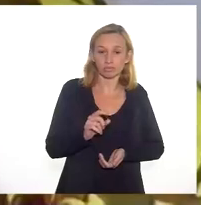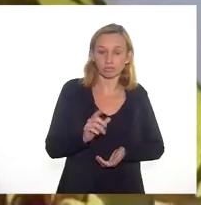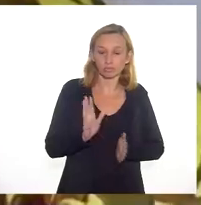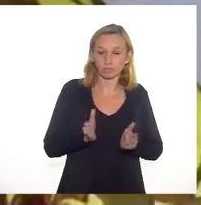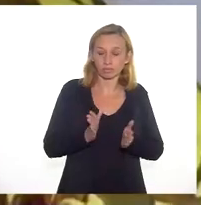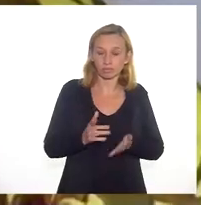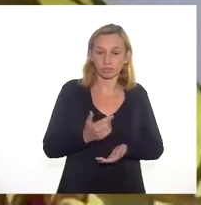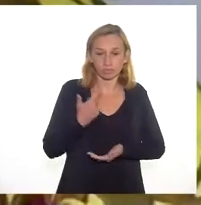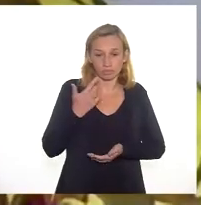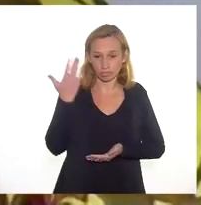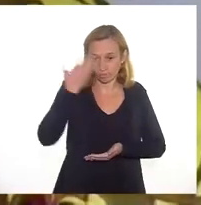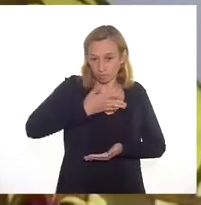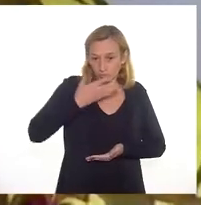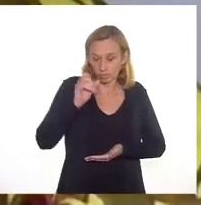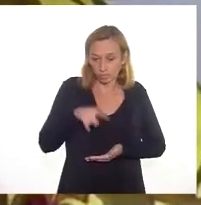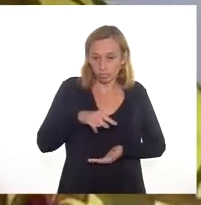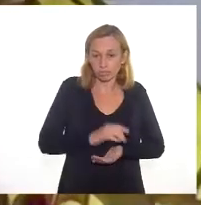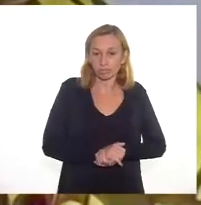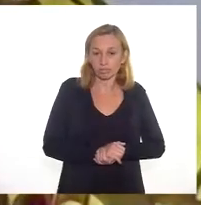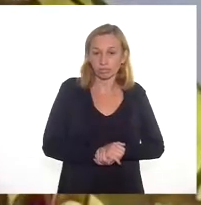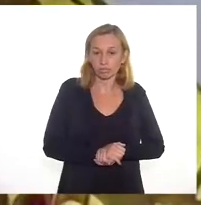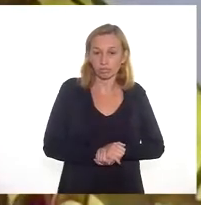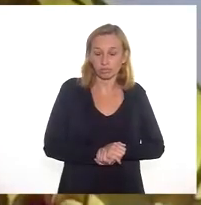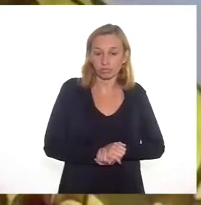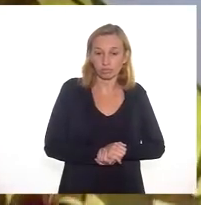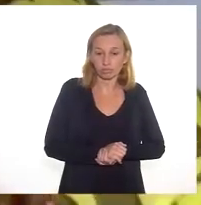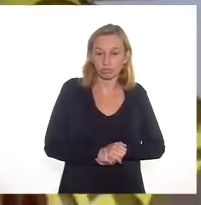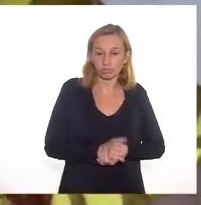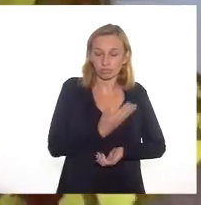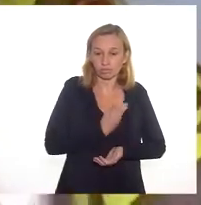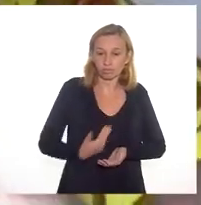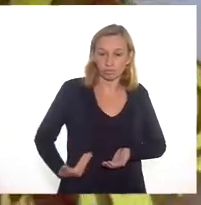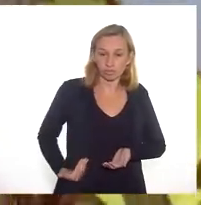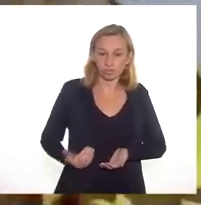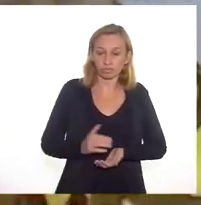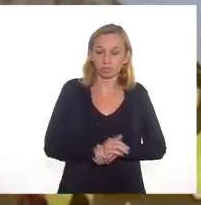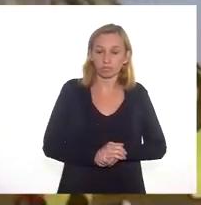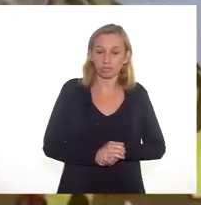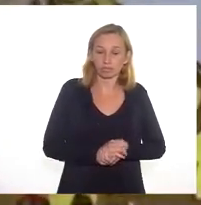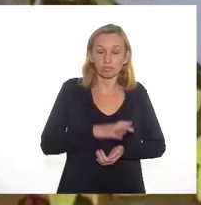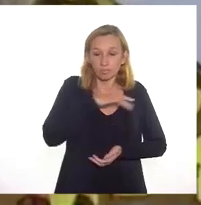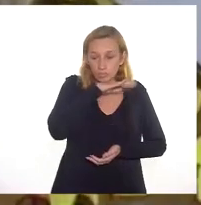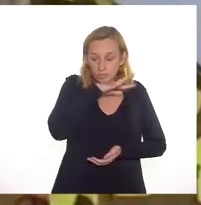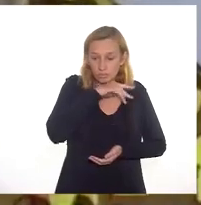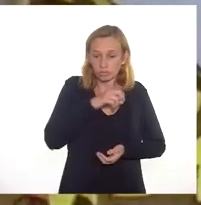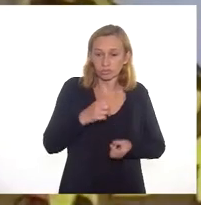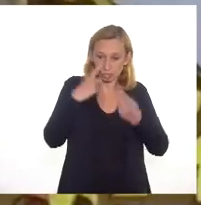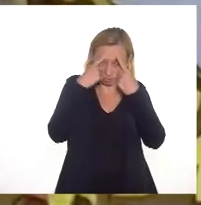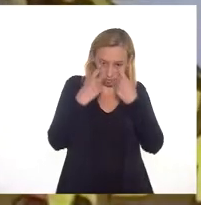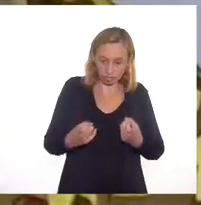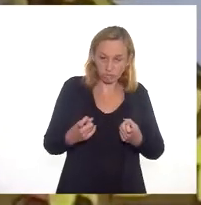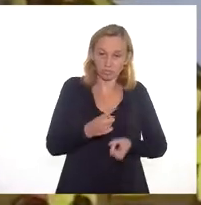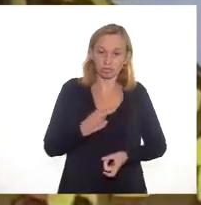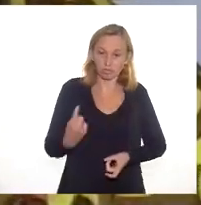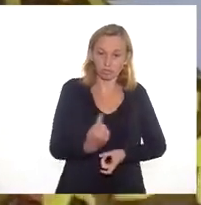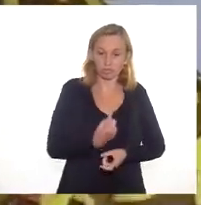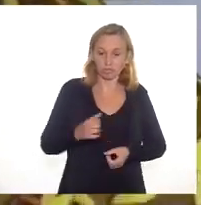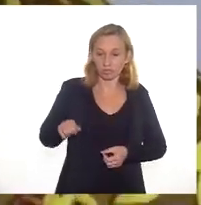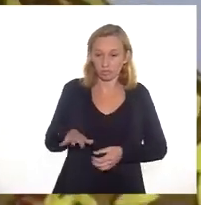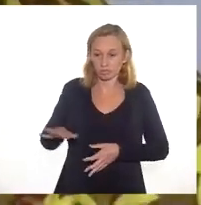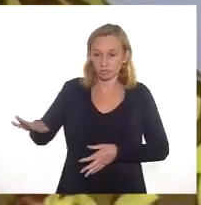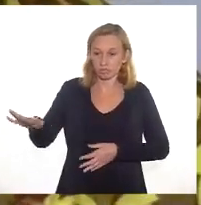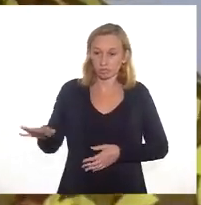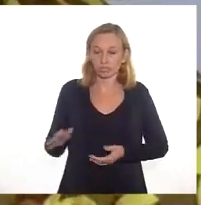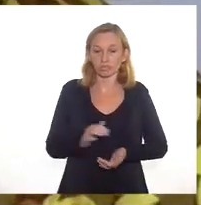torna comprovado é que foi um governo cruel e violento com as nossas periferias e que, por trás